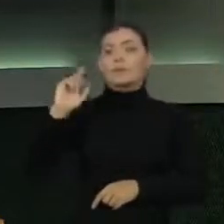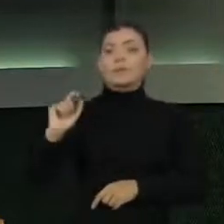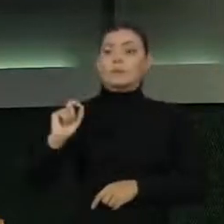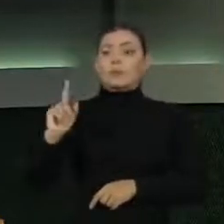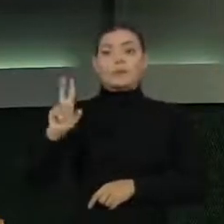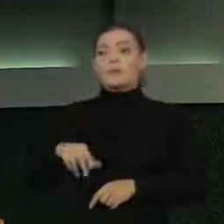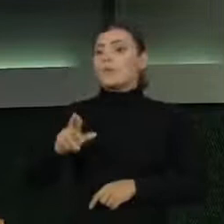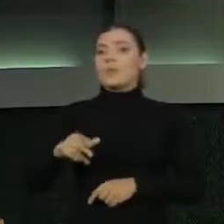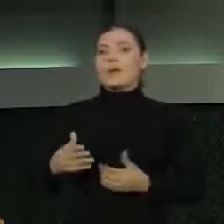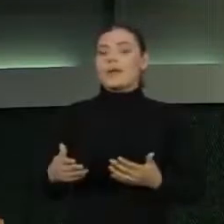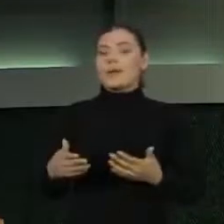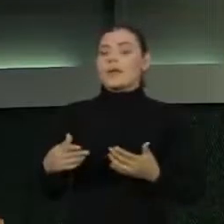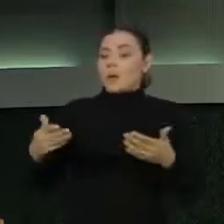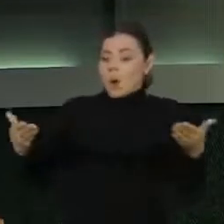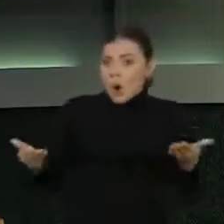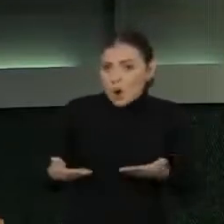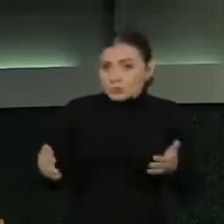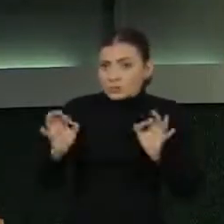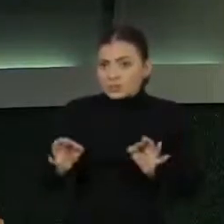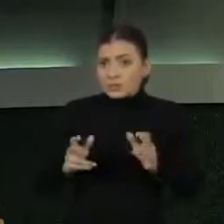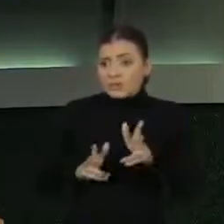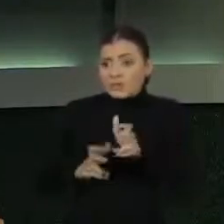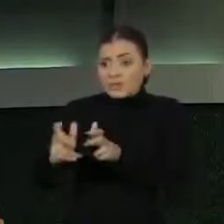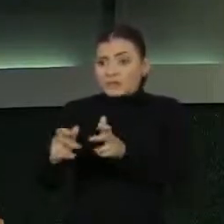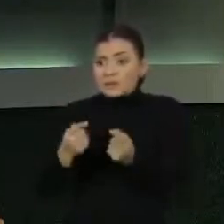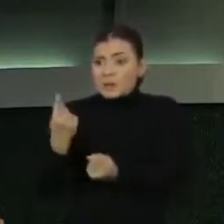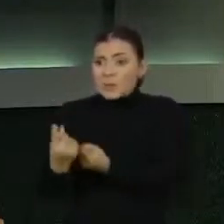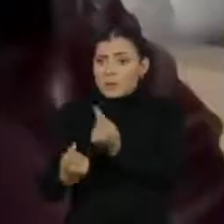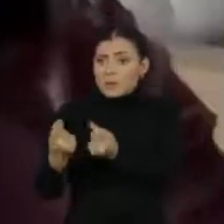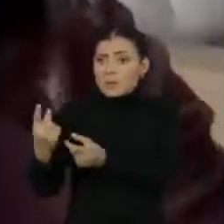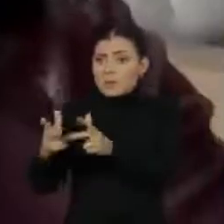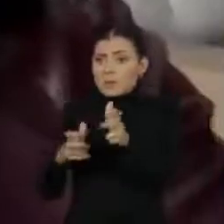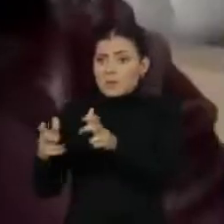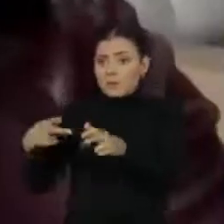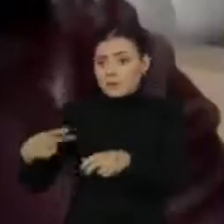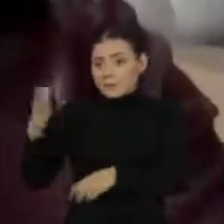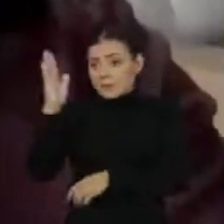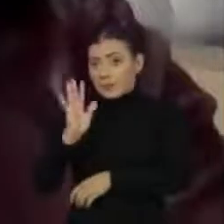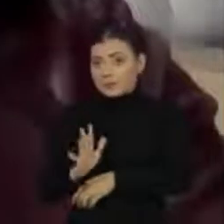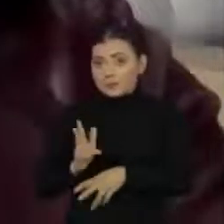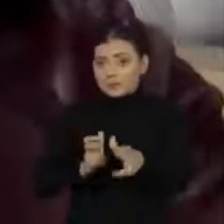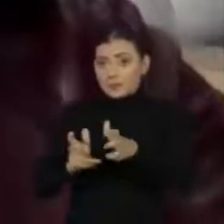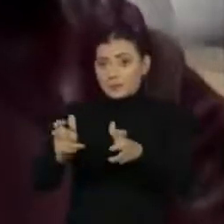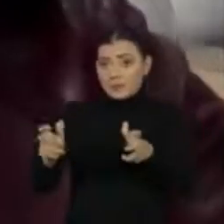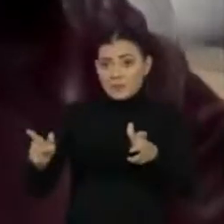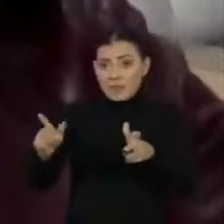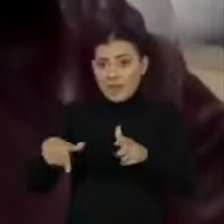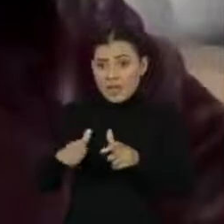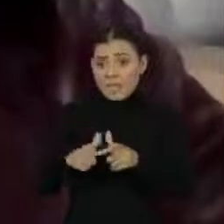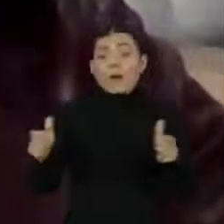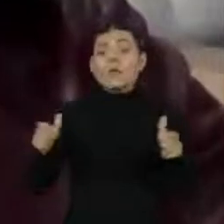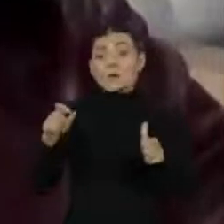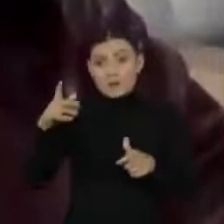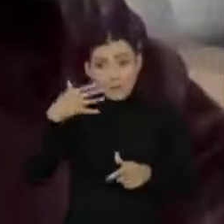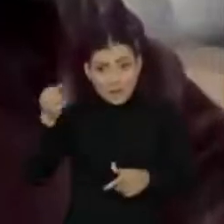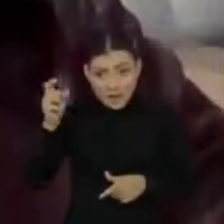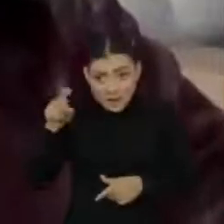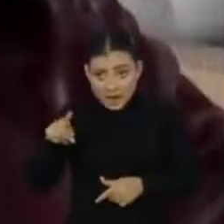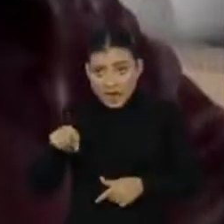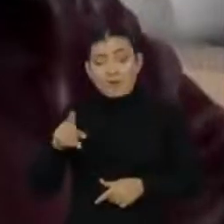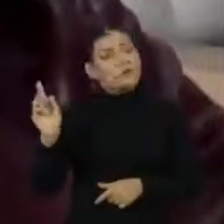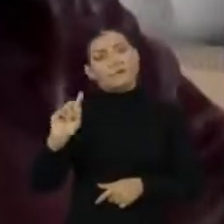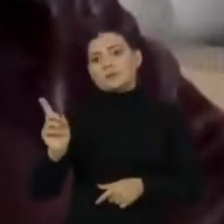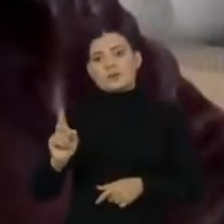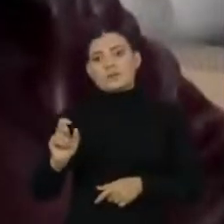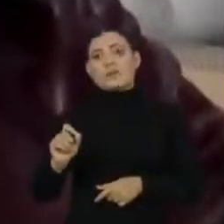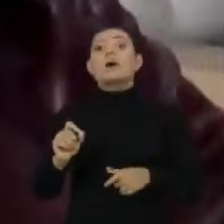é justificável que hoje as poucas vacinas que foram aplicadas no Brasil tenham sido aplicadas em sua grande maioria para pessoas brancas, né? Então, os